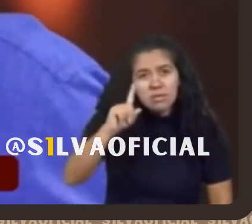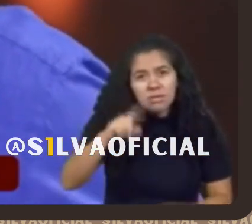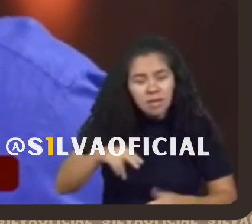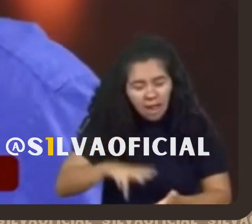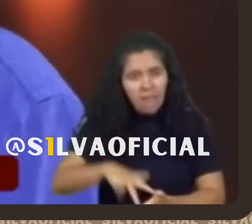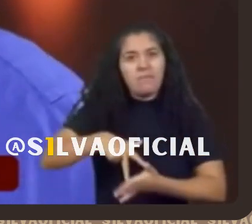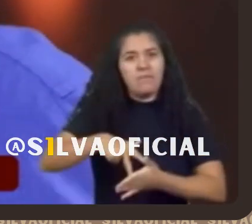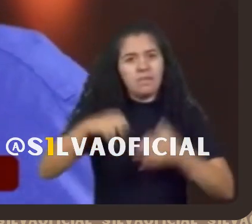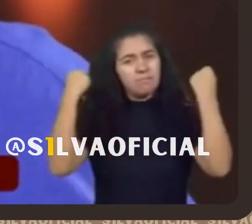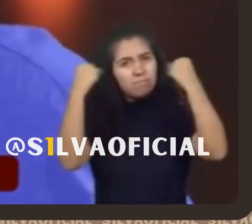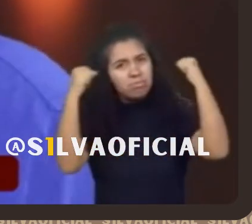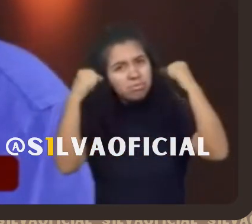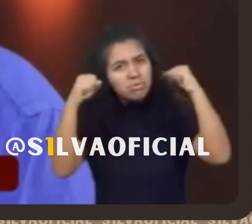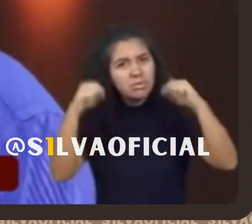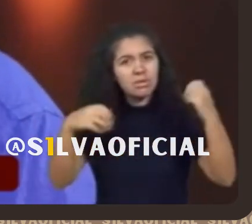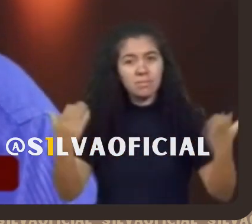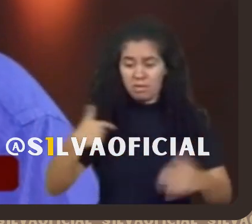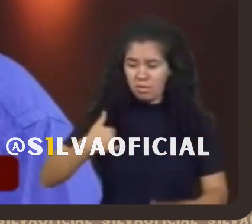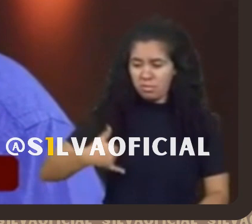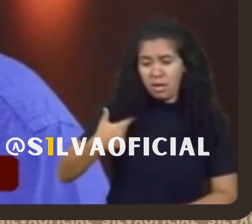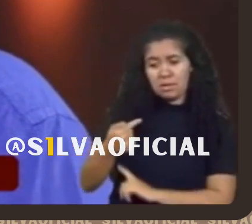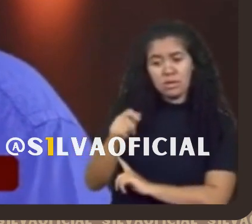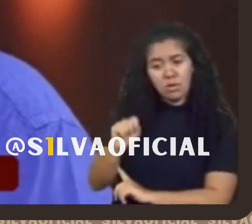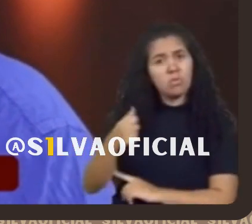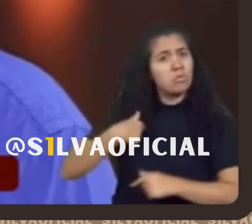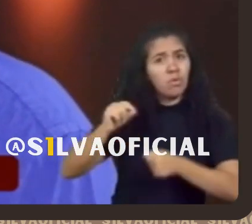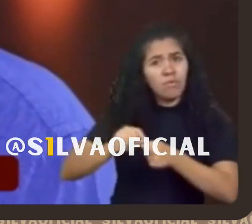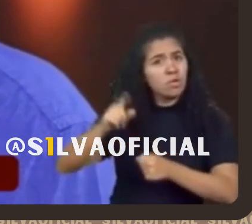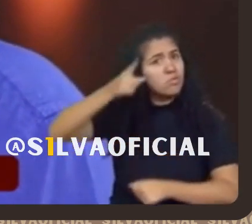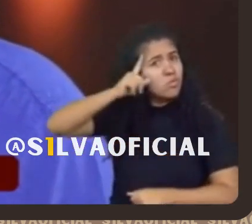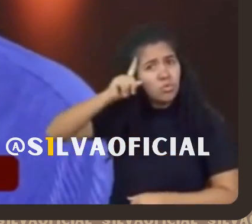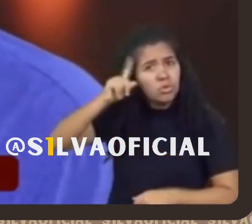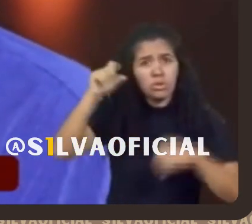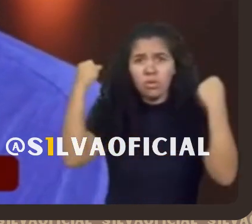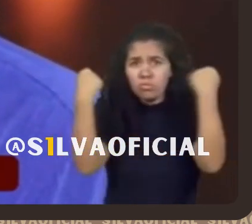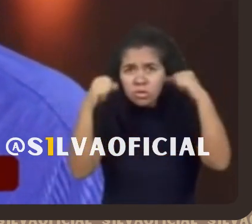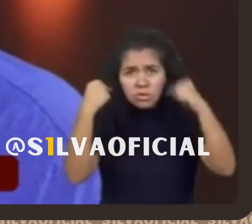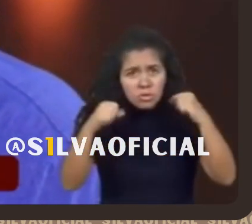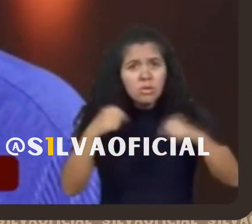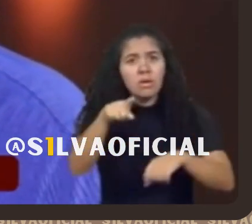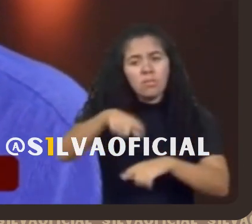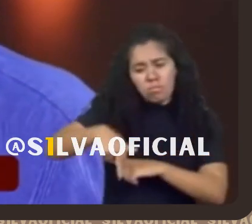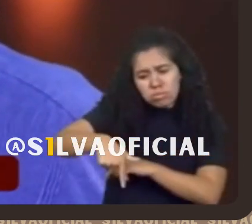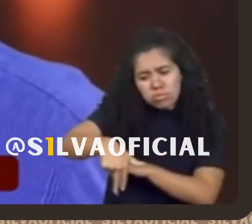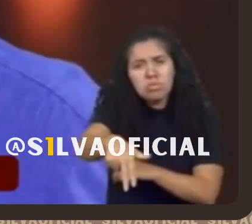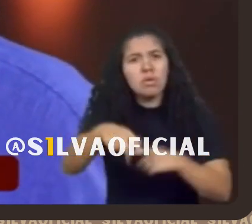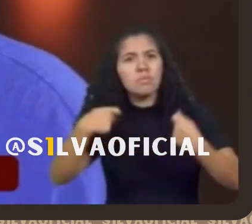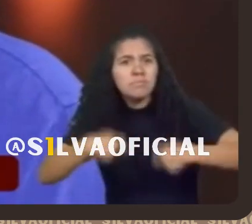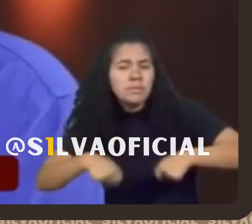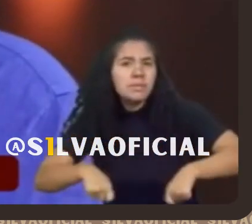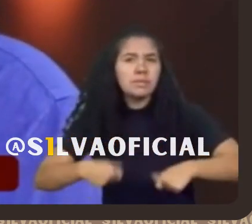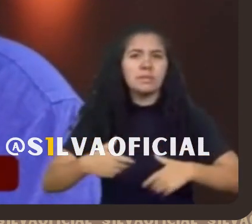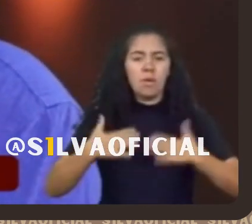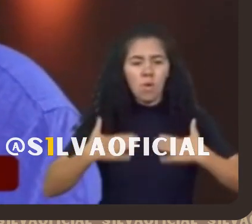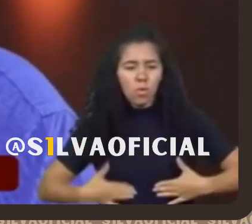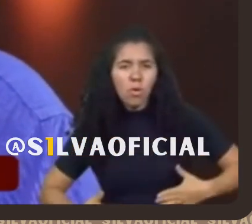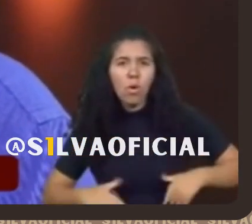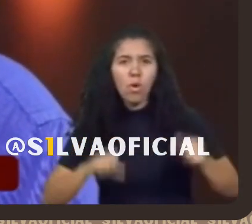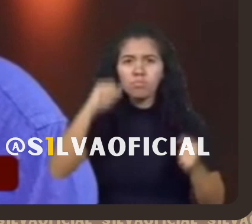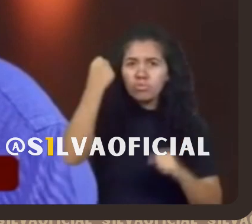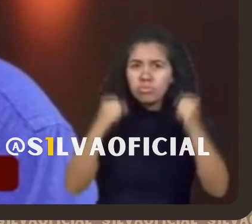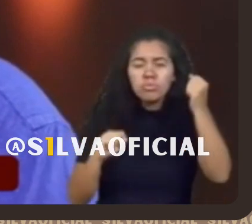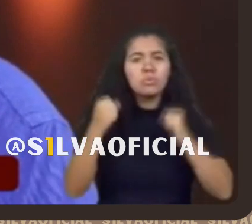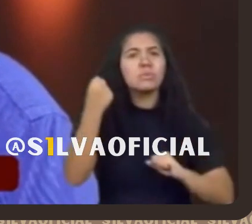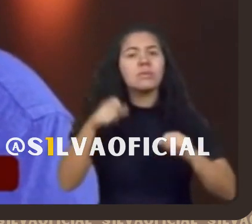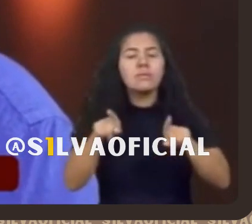tenho 78 anos eu faço ginástica todo dia cara Mexa com as pernas mexa com o corpo sabe e mexa Sobretudo com a sua